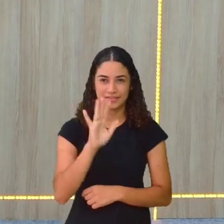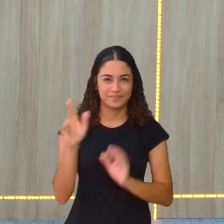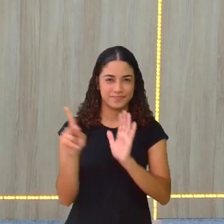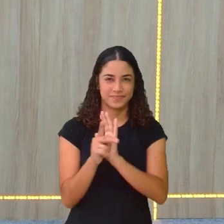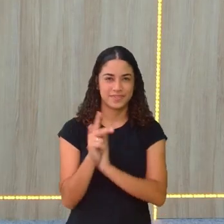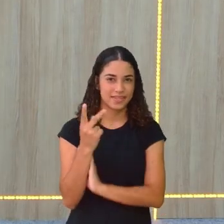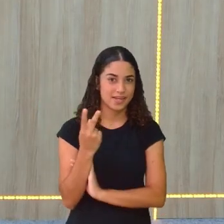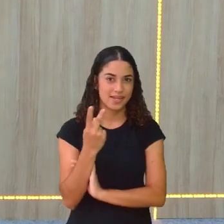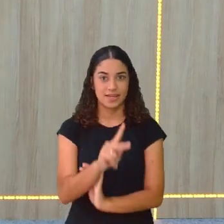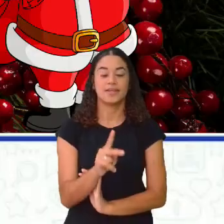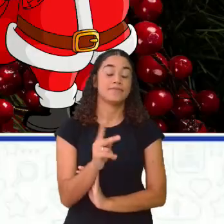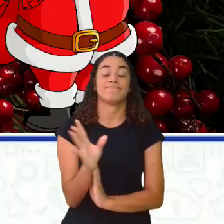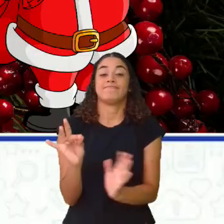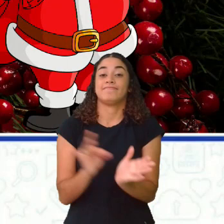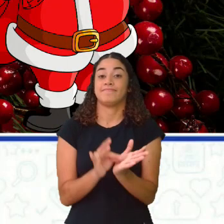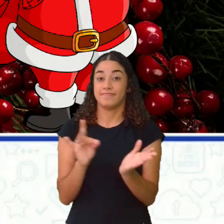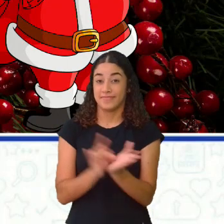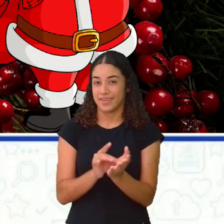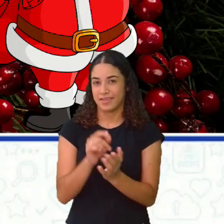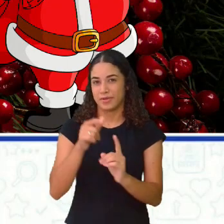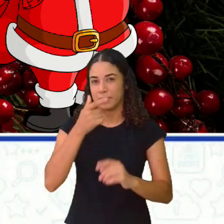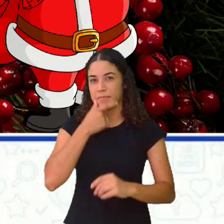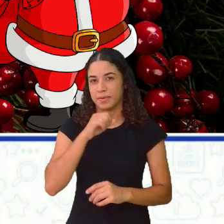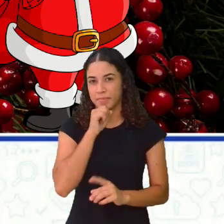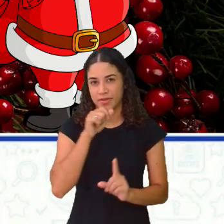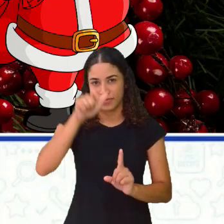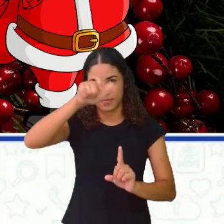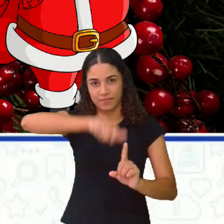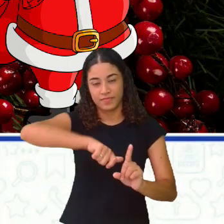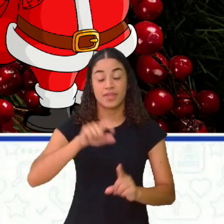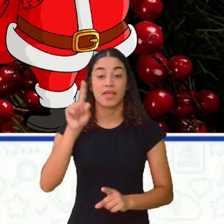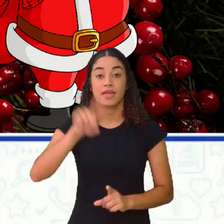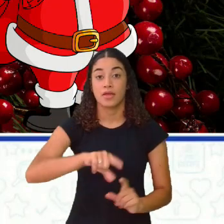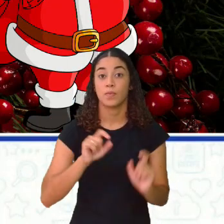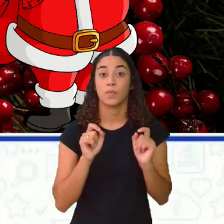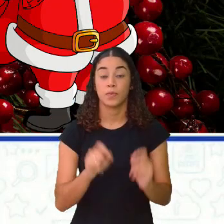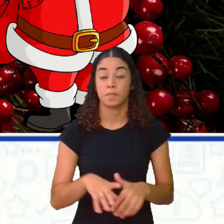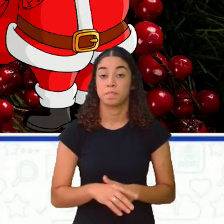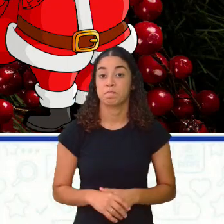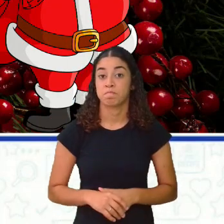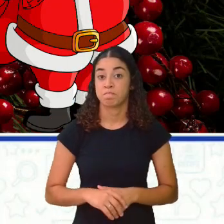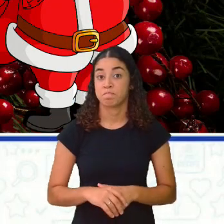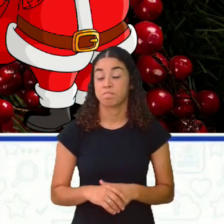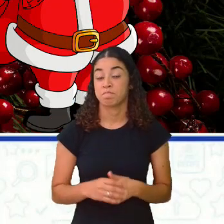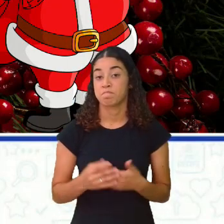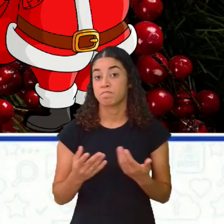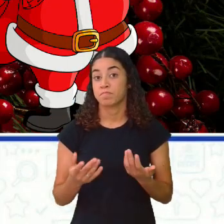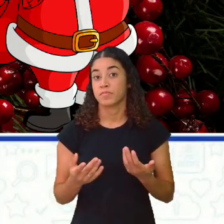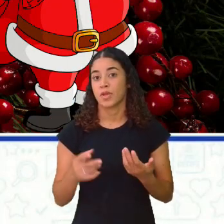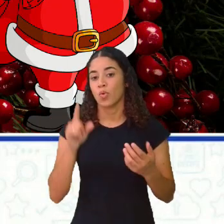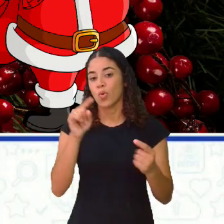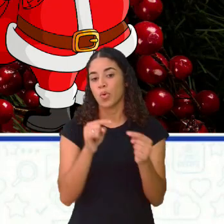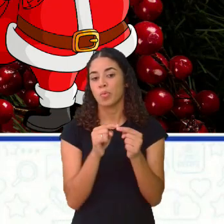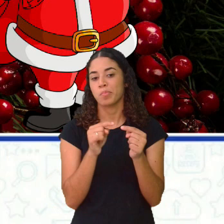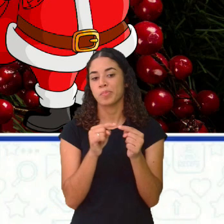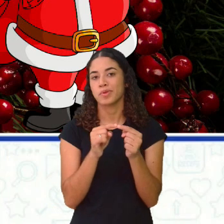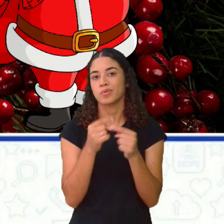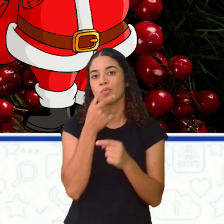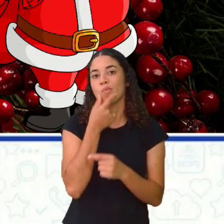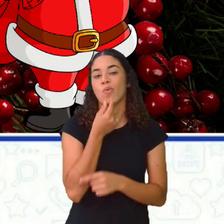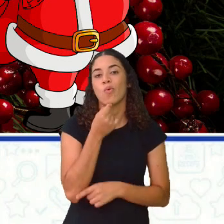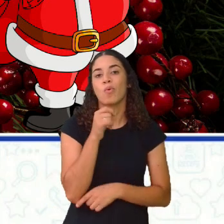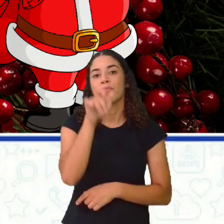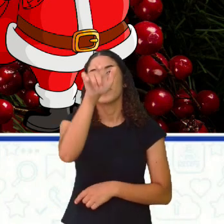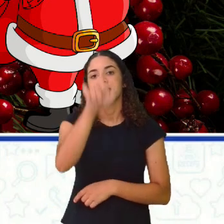certo? Que na realidade o Papai Noel, professora Vanessa, ele trata-se da figura, né,